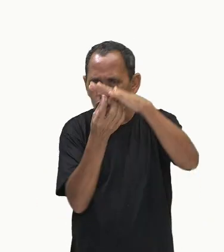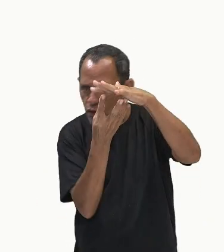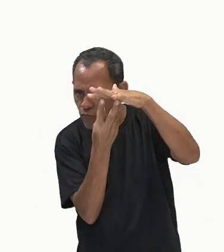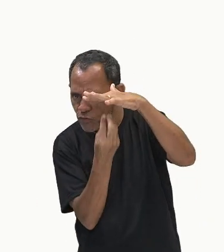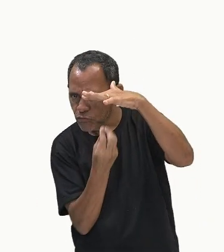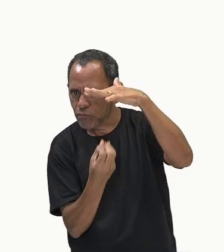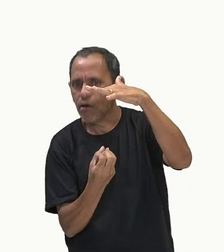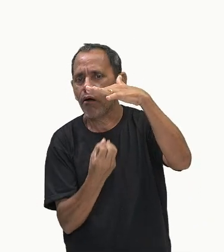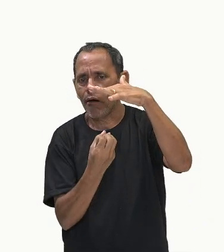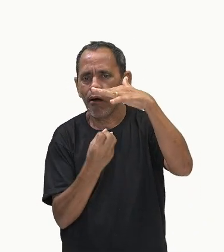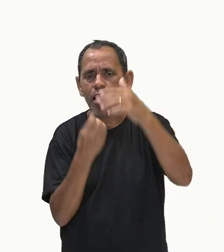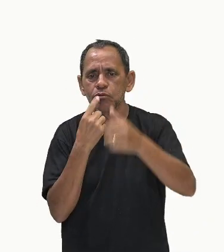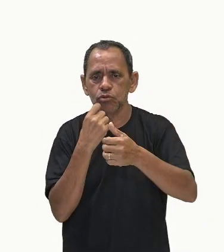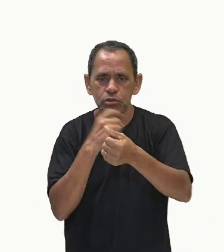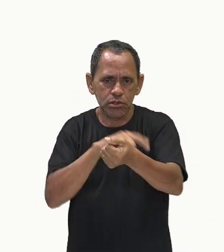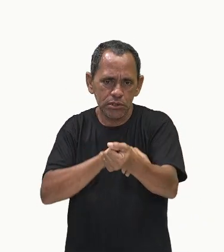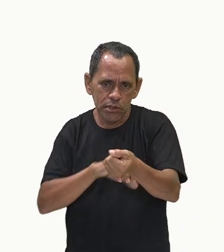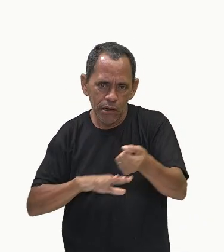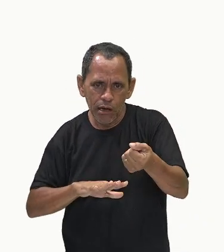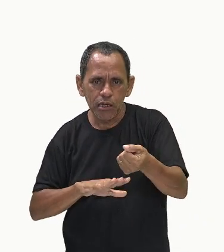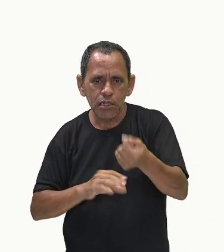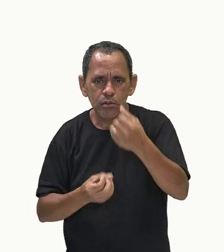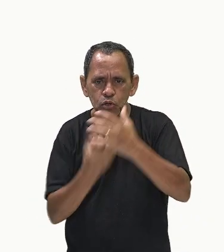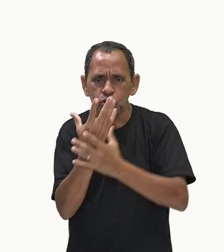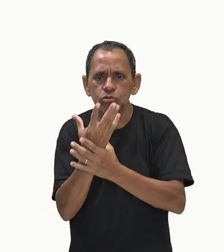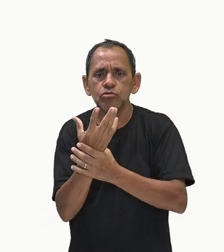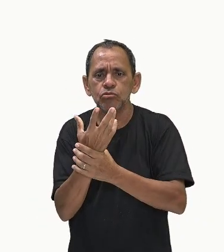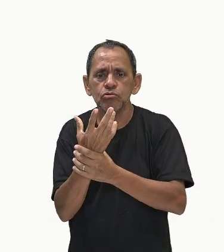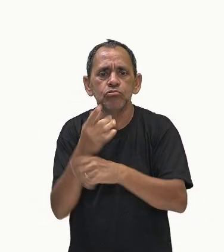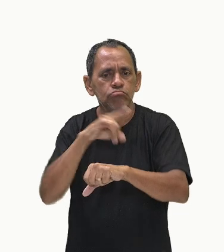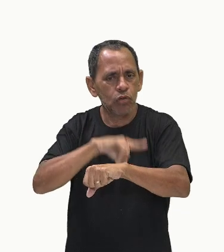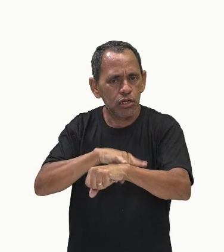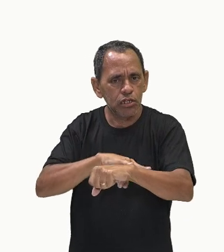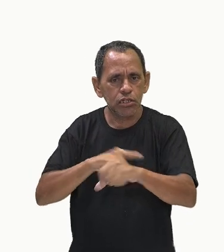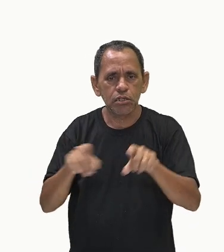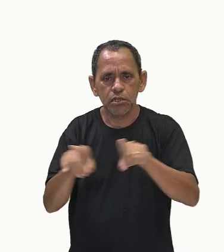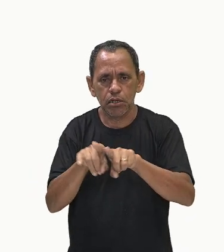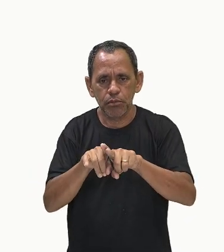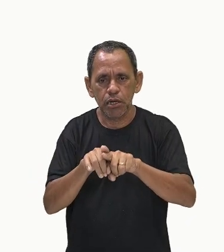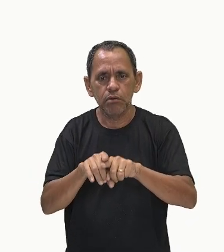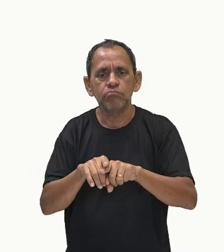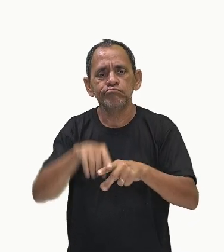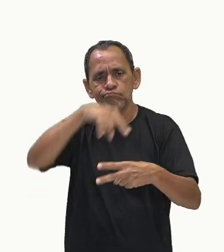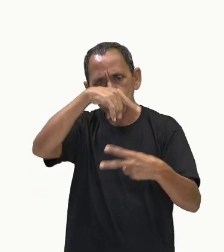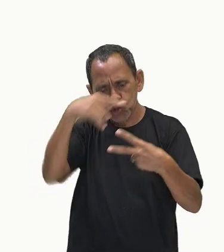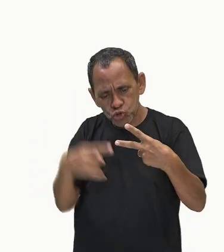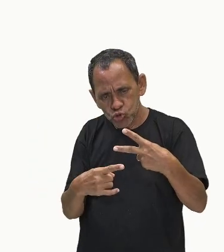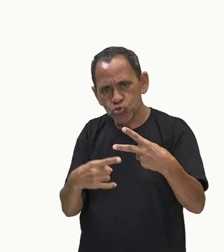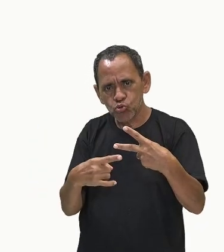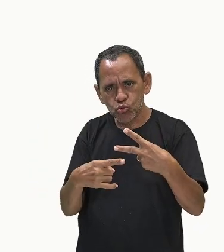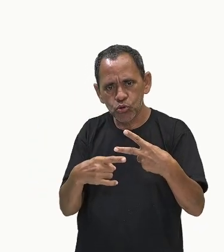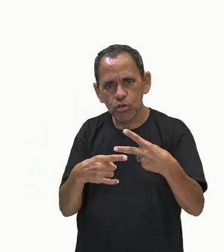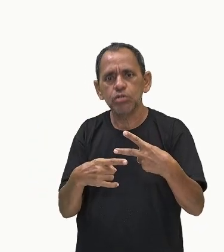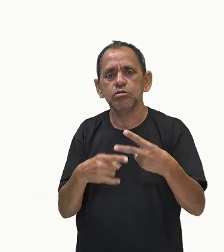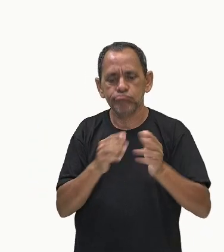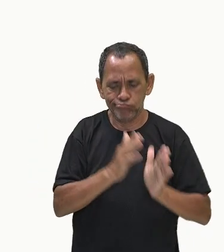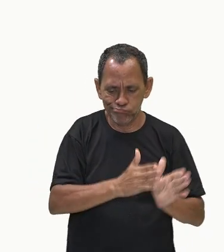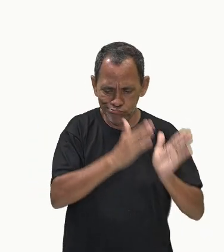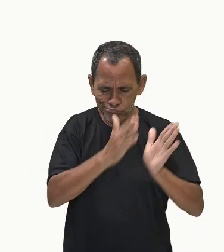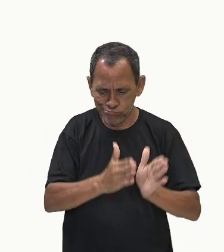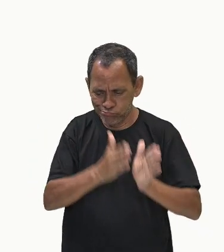Filtra o sangue e produz a urina. Então, tem duas situações aí, que eles